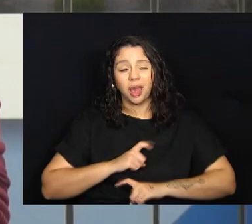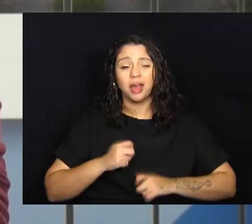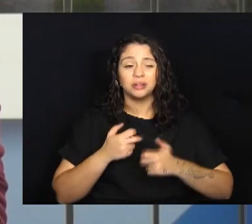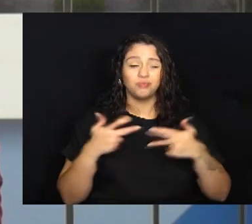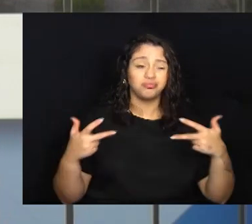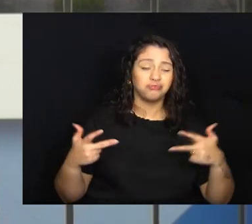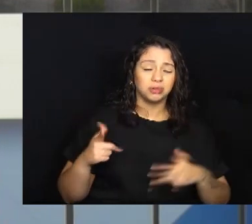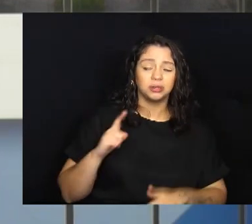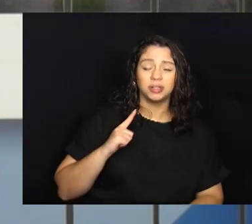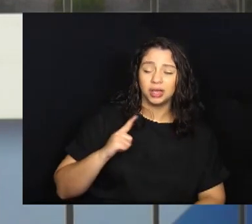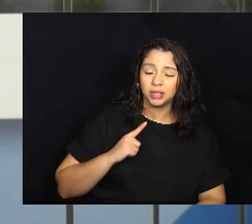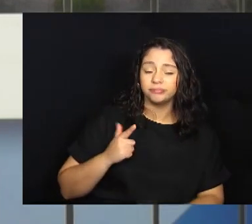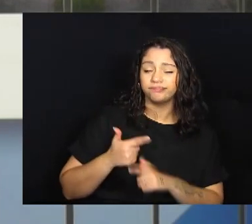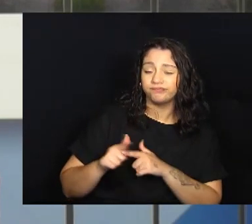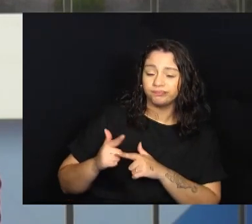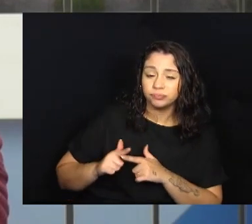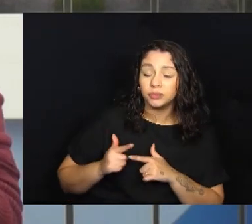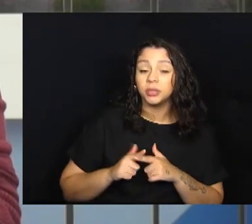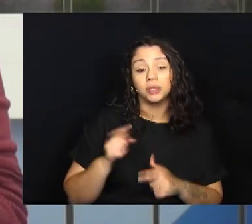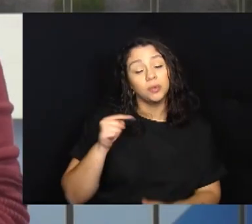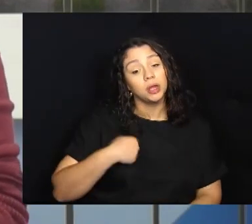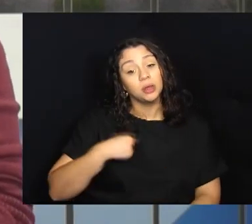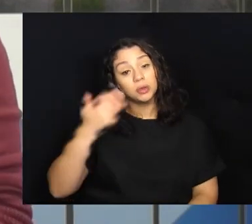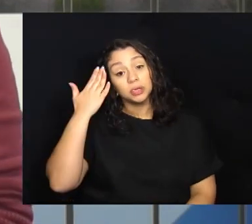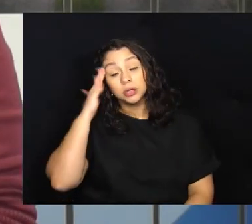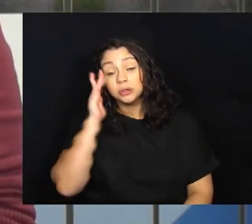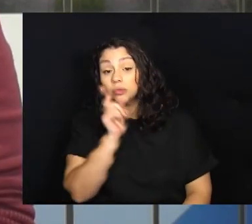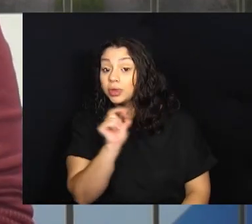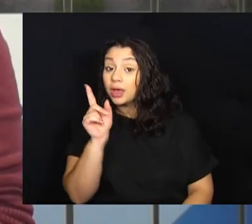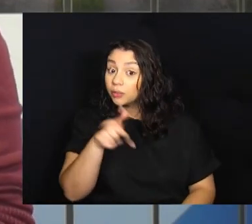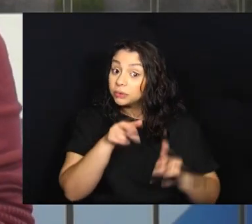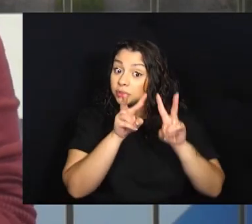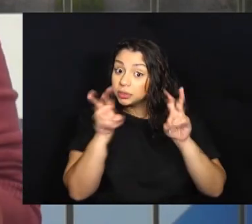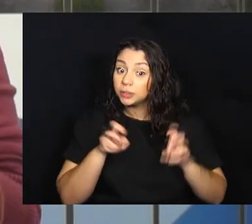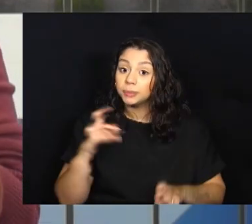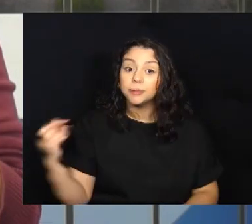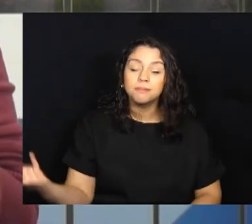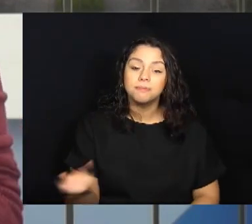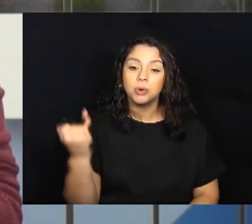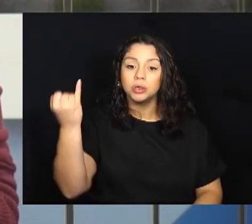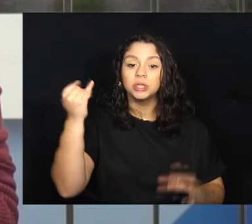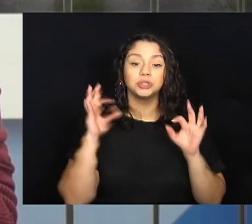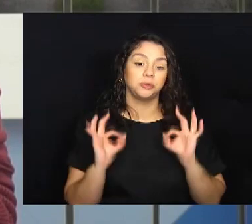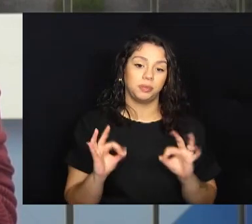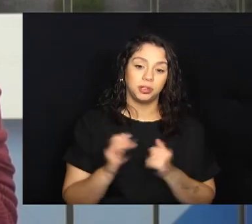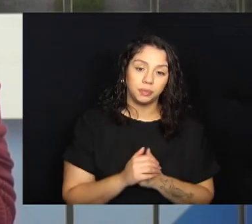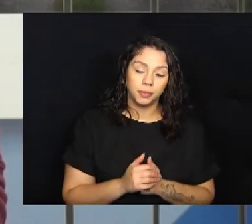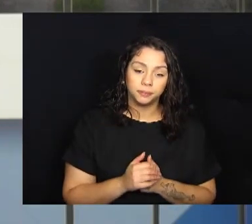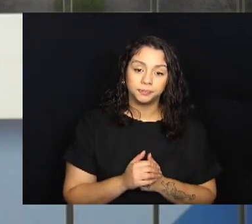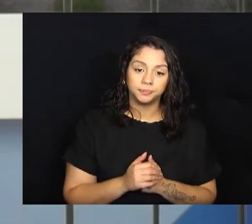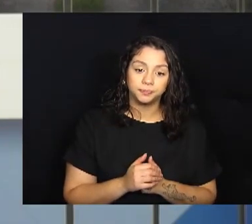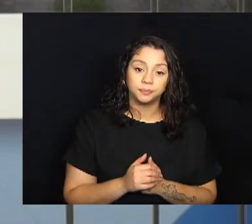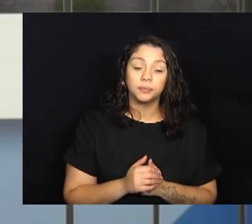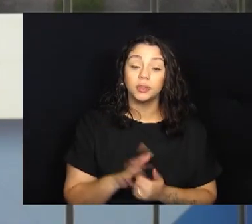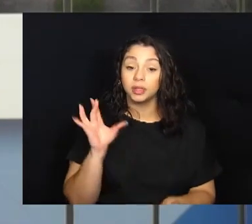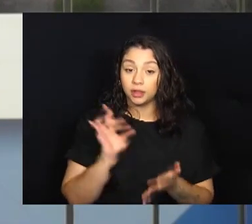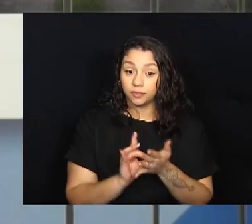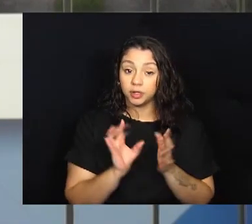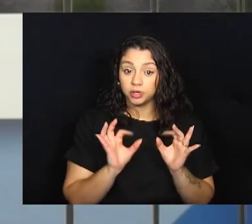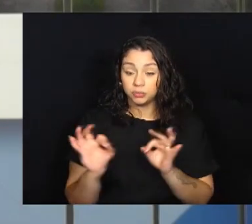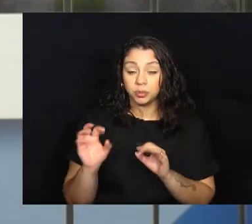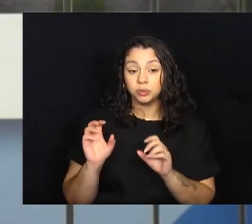né? Então eu entendo que é um tema importante, né? Na verdade, o